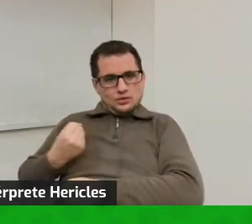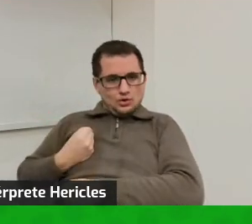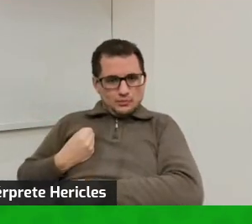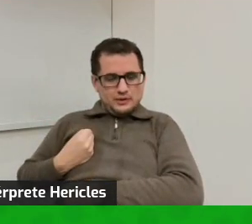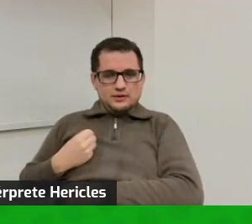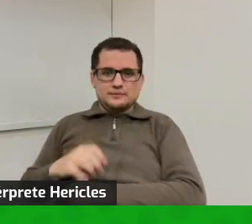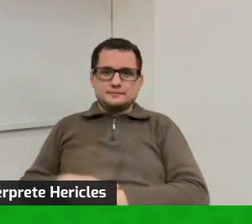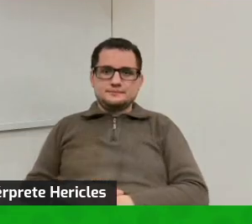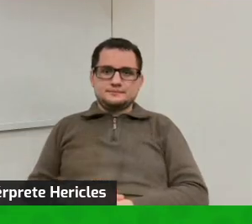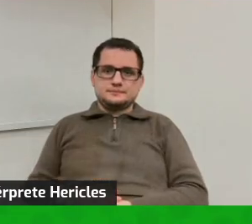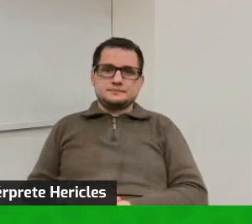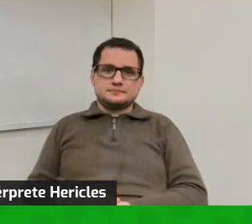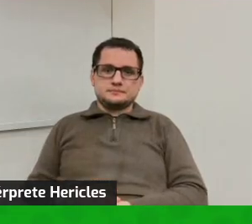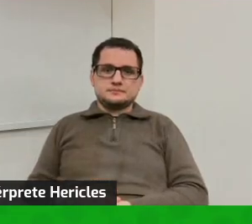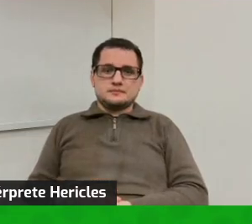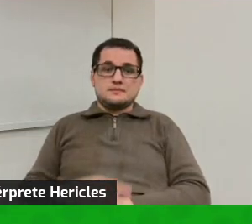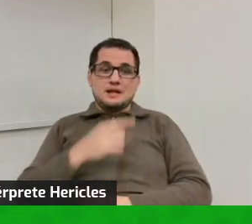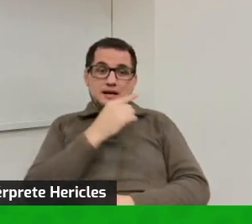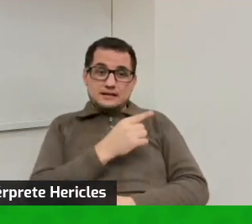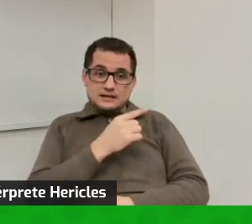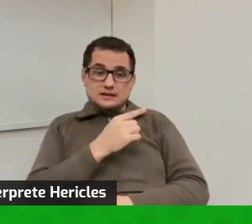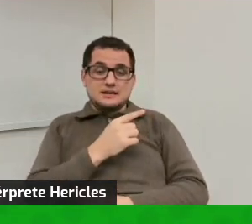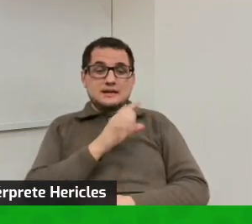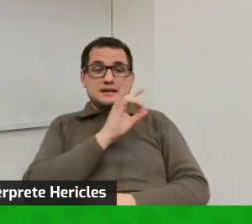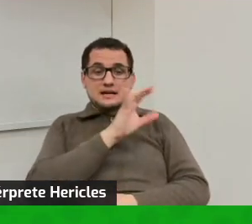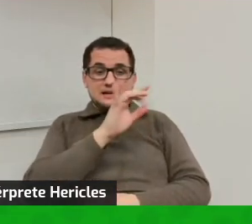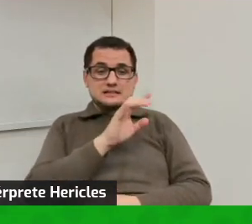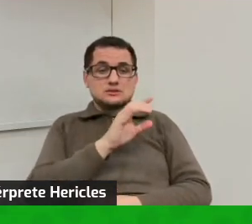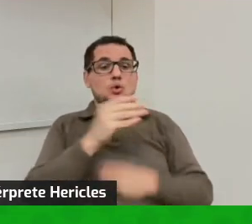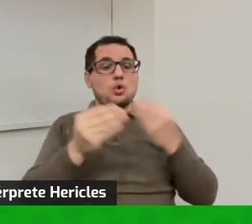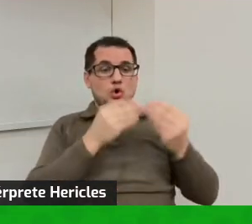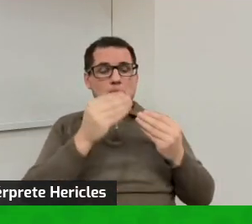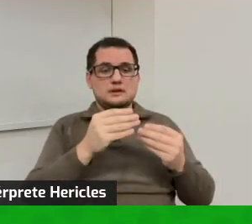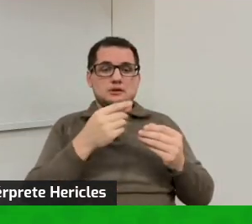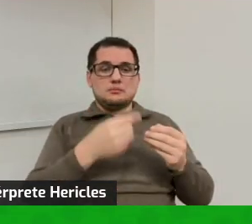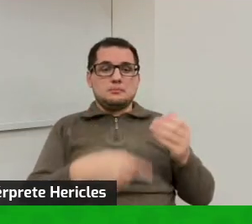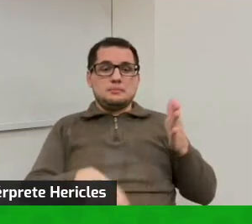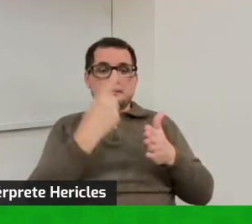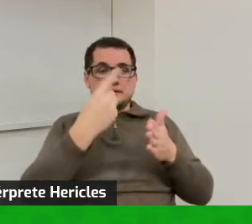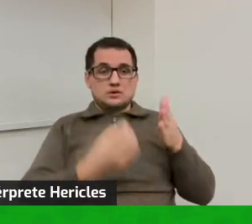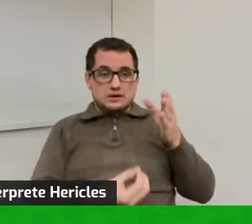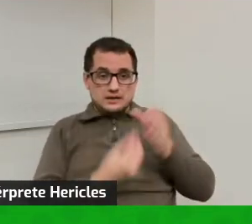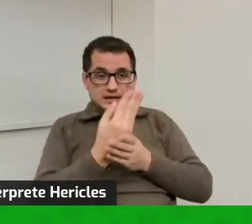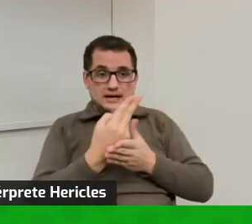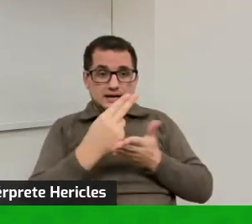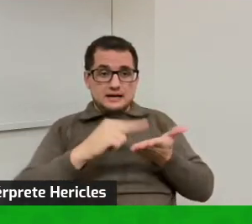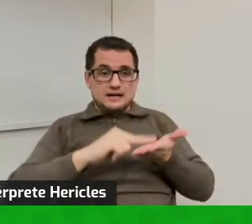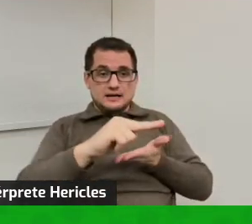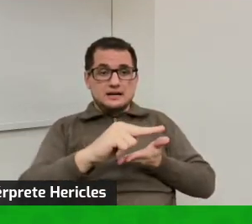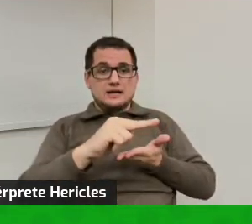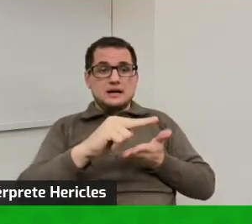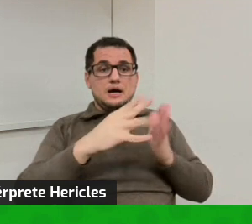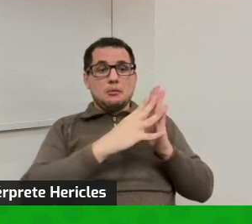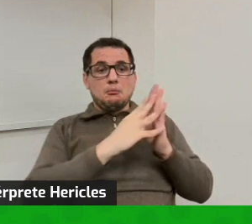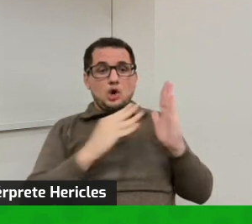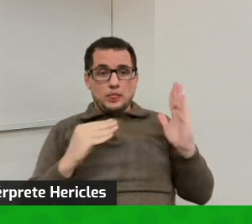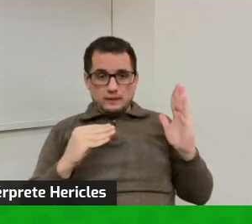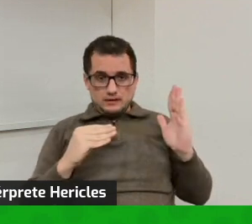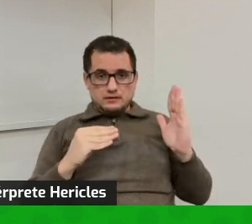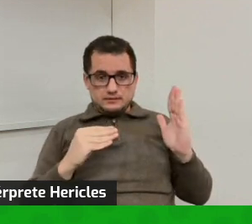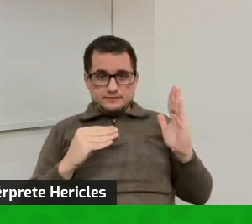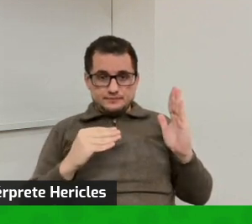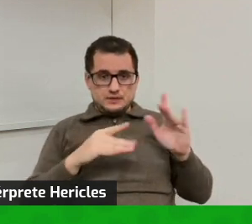E aqui o passo a passo dela, então você vai ter ali escrever a carta modelo, primeiro passo, digita lá o documento fixo no